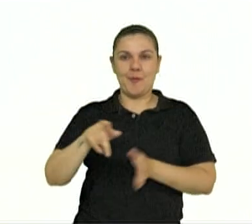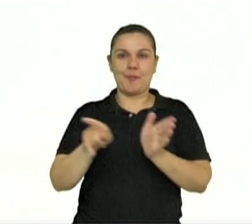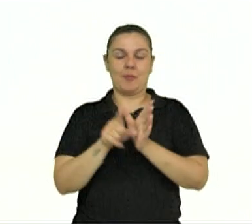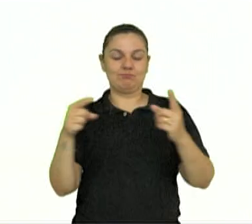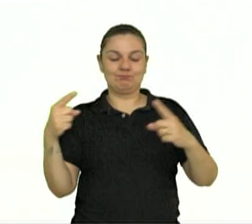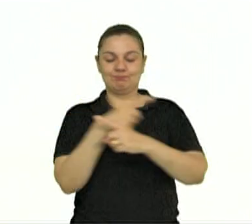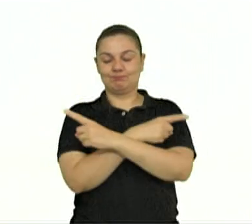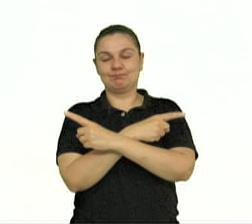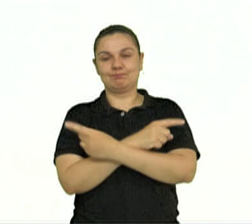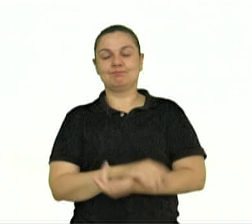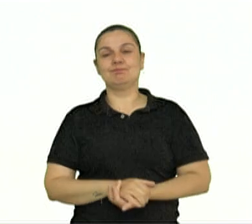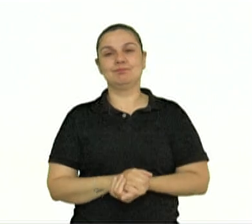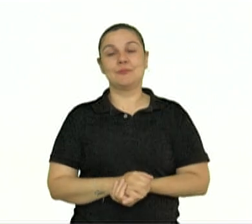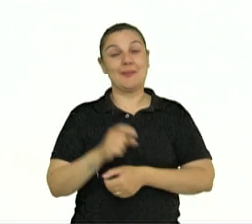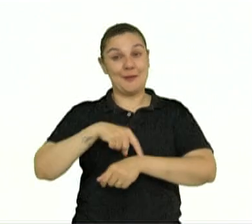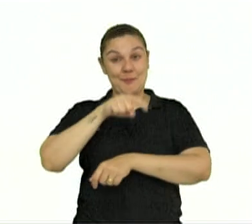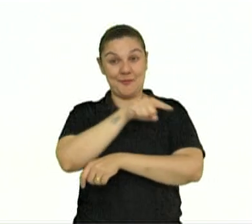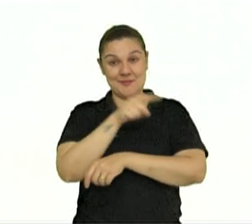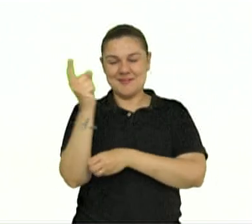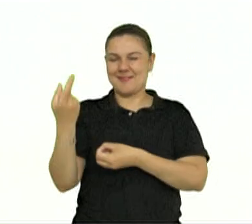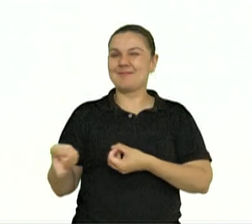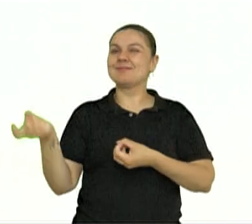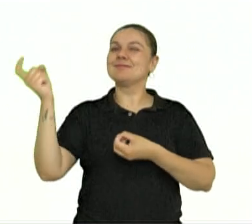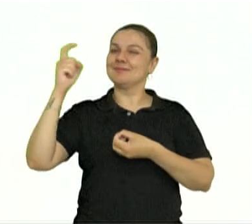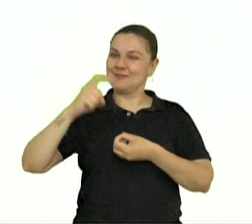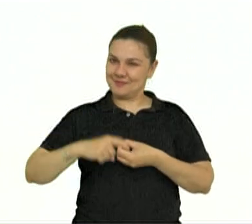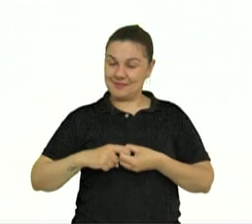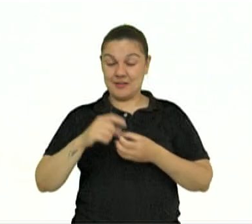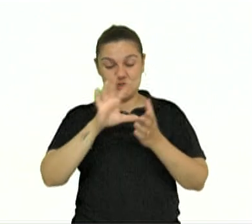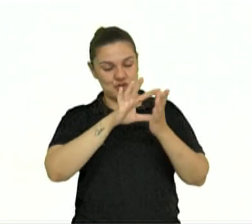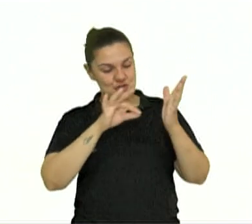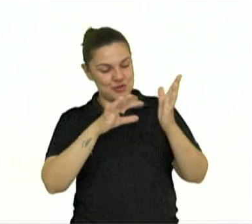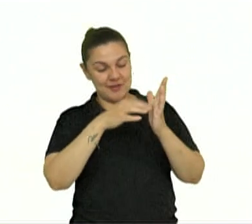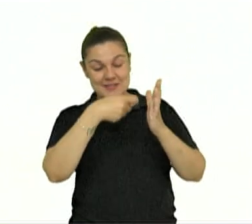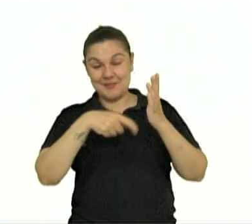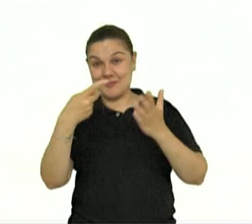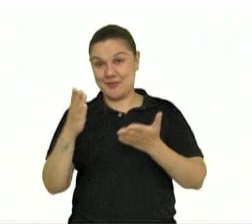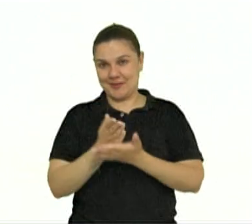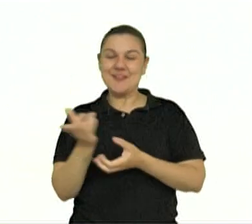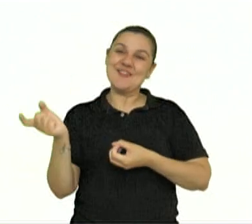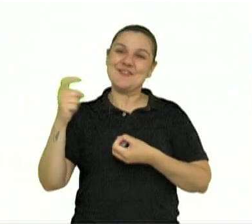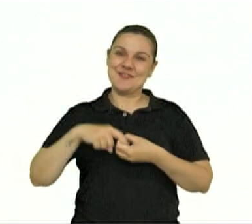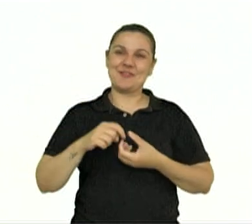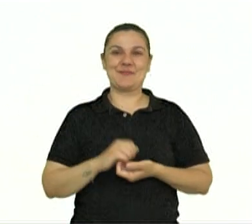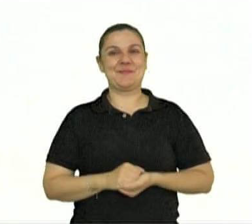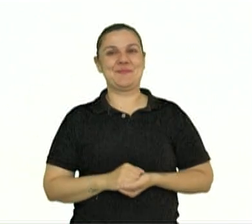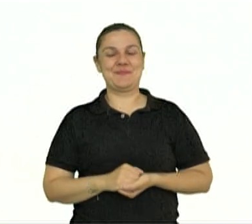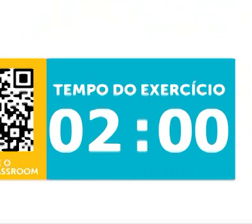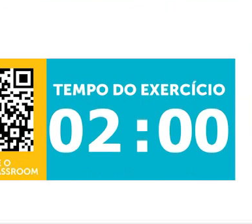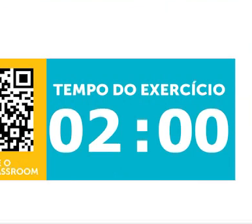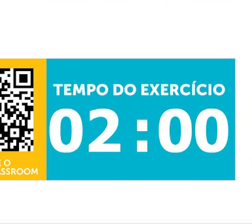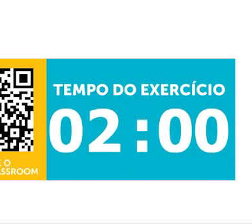uma antítese. Vou dar um tempinho para você localizar, retirar e escrever aí no seu caderno e eu já volto.